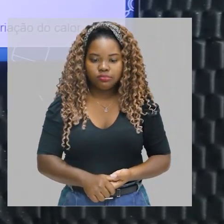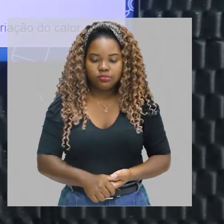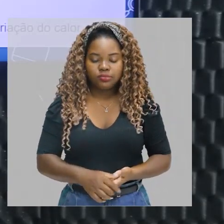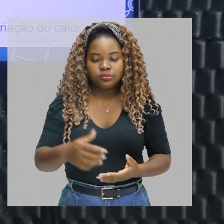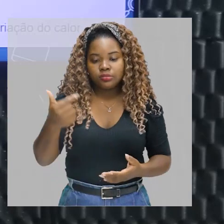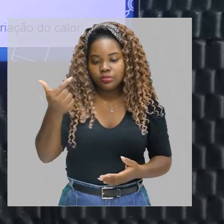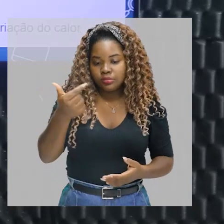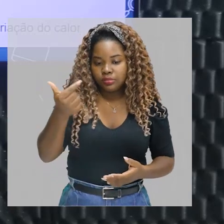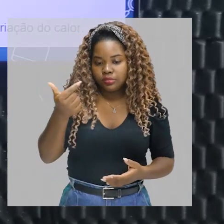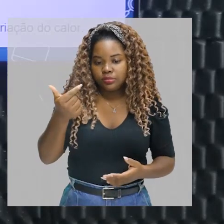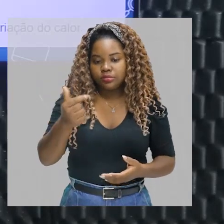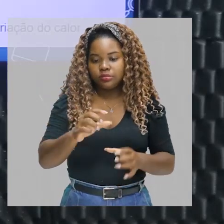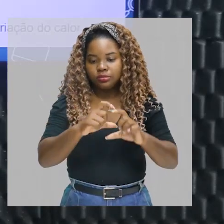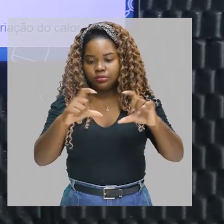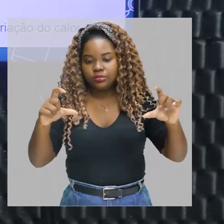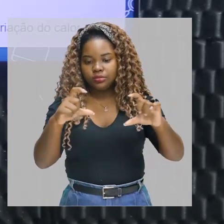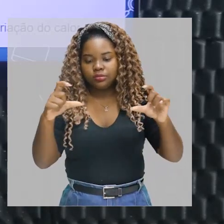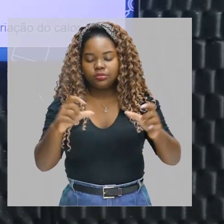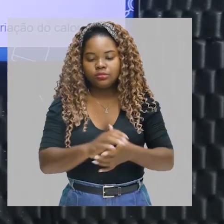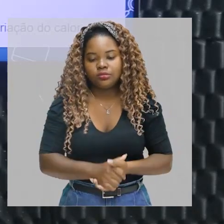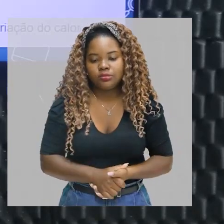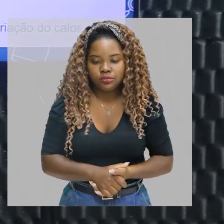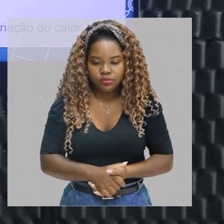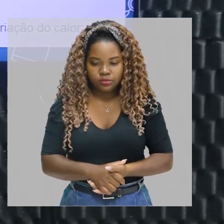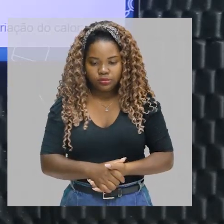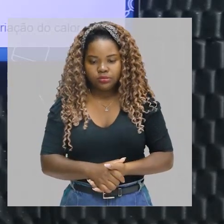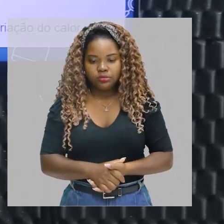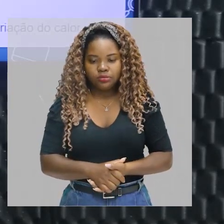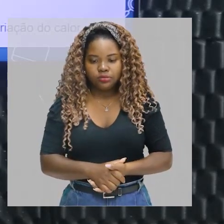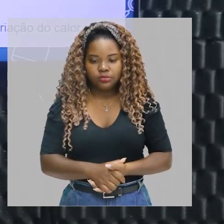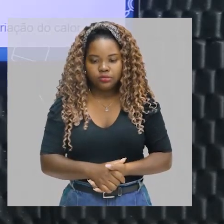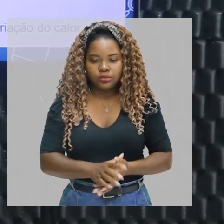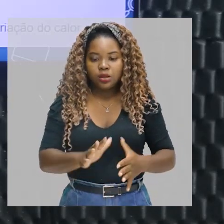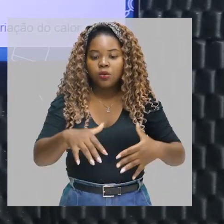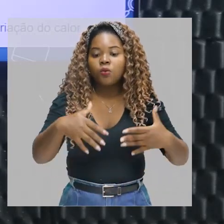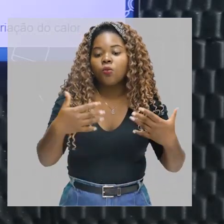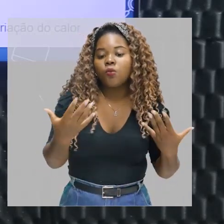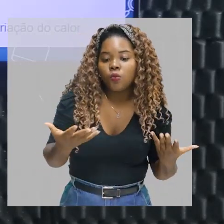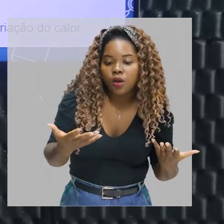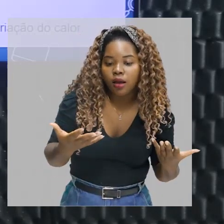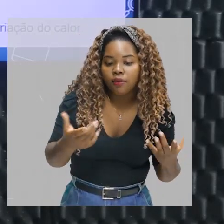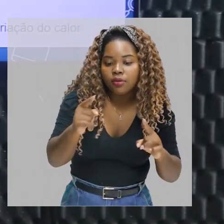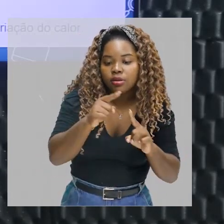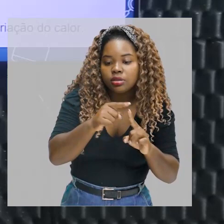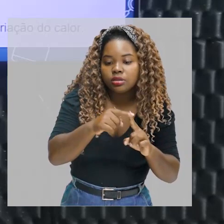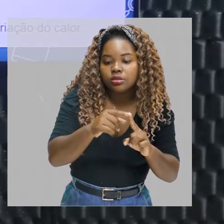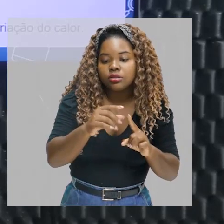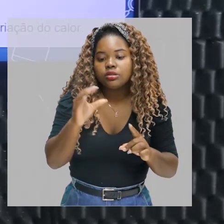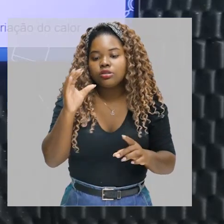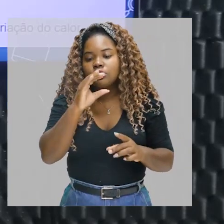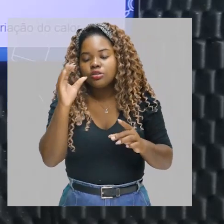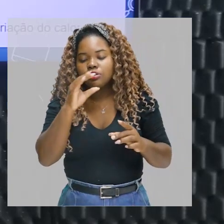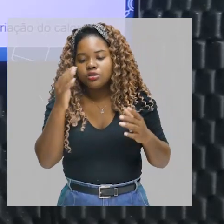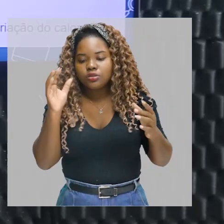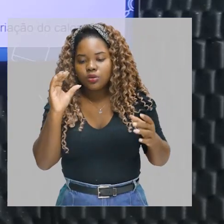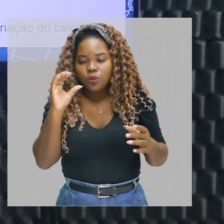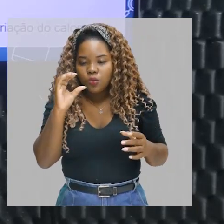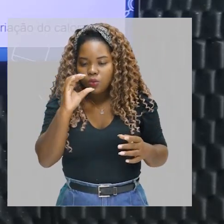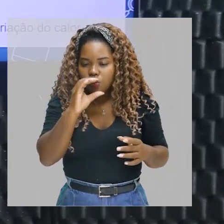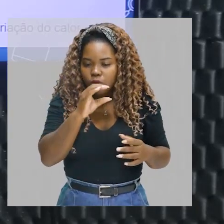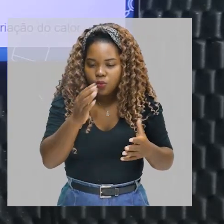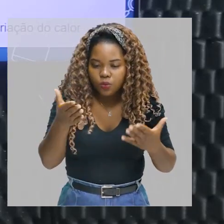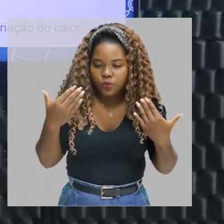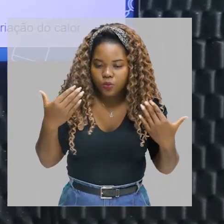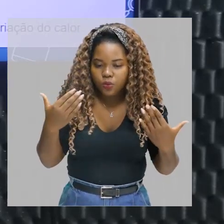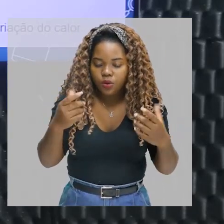segunda palavra, por exemplo, numa segunda frase, né? Qual é a natureza do calor? Ou seja, essa